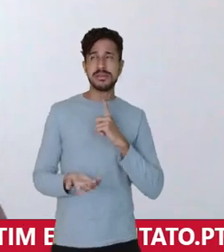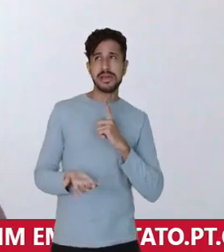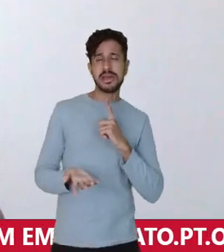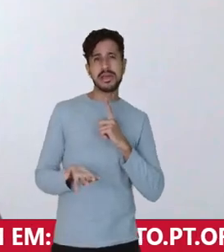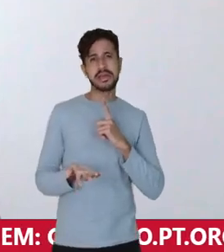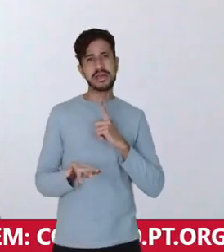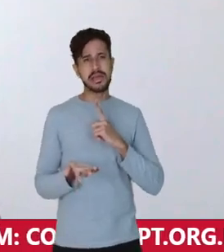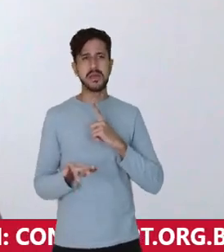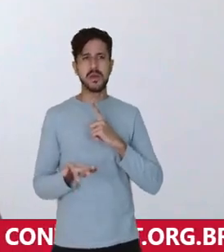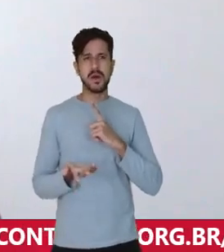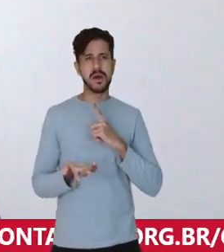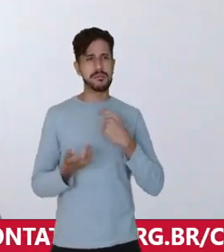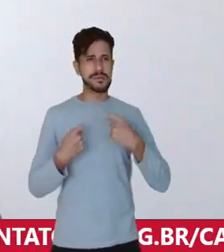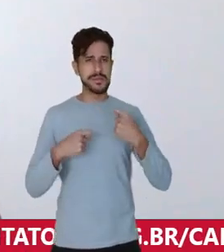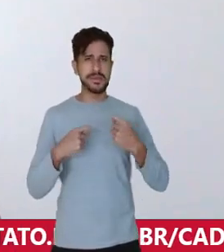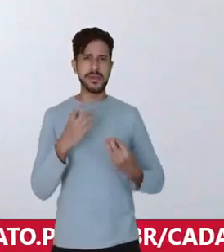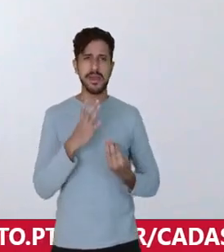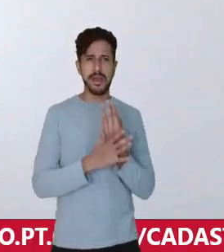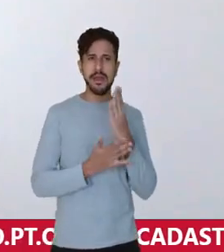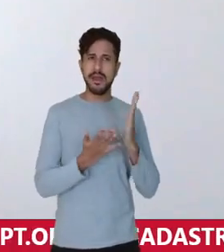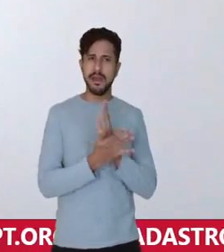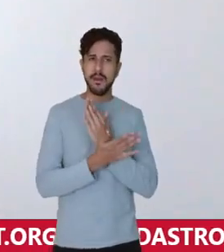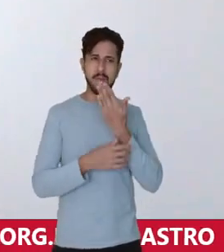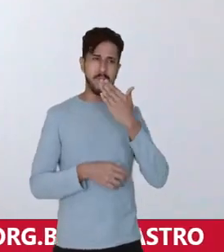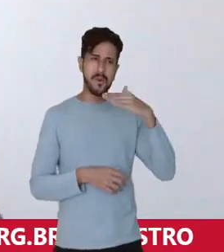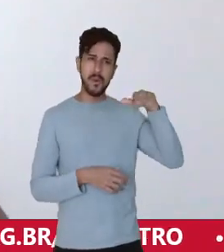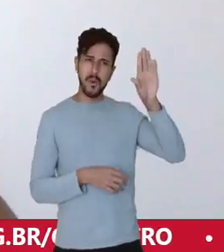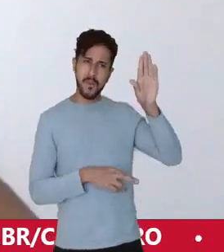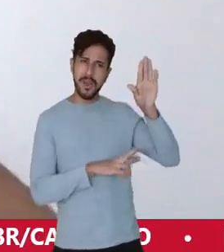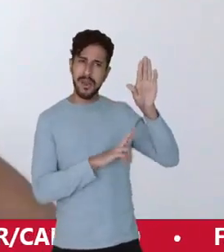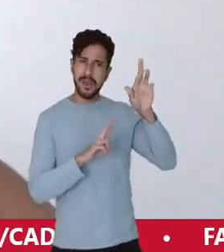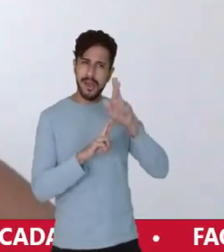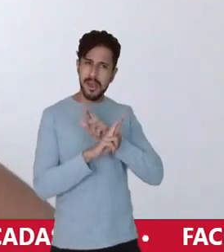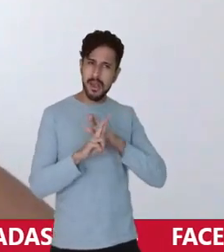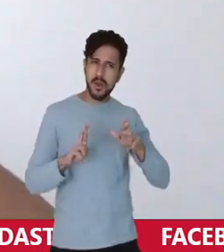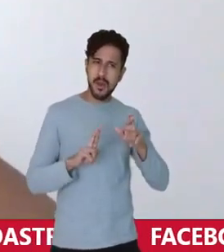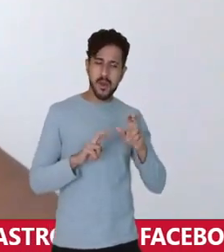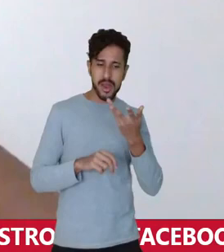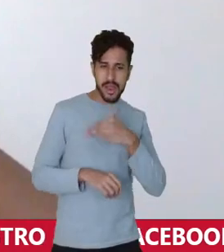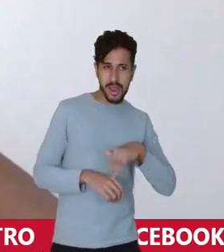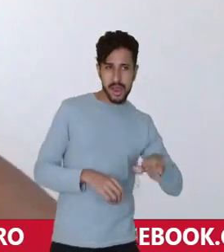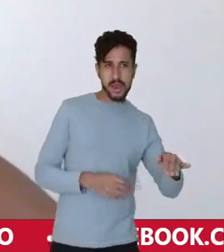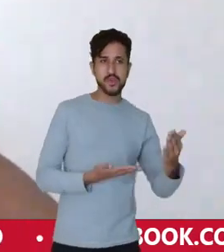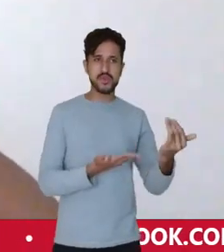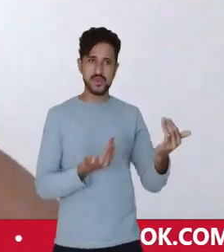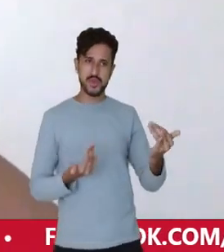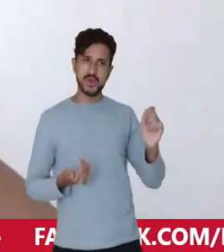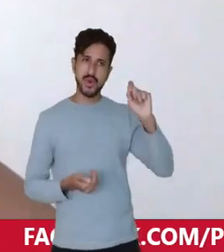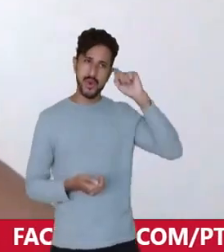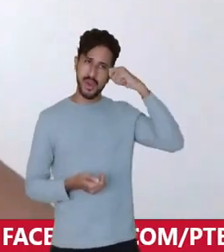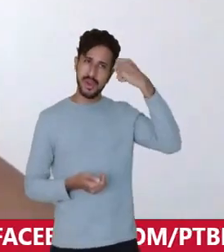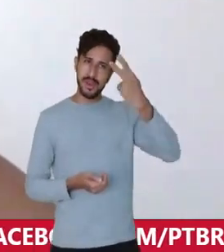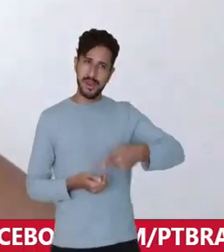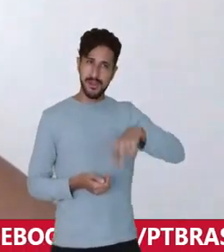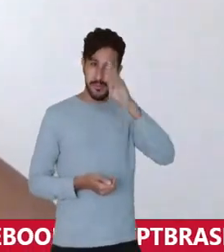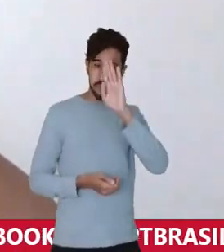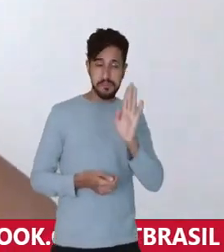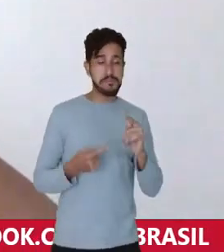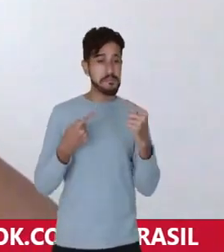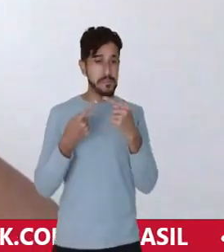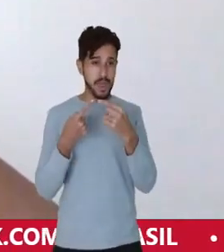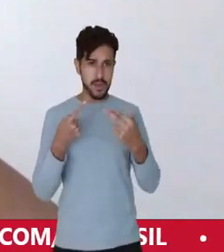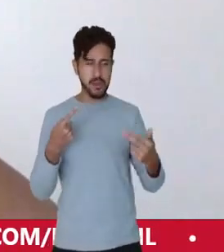nós temos que estabelecer alguns compromissos em relação à questão da criança e do adolescente negro no nosso Brasil.